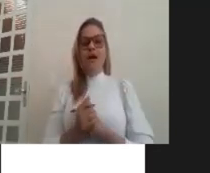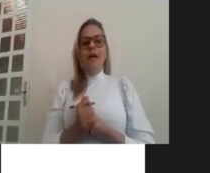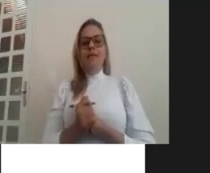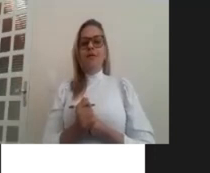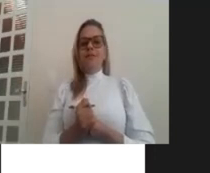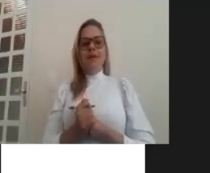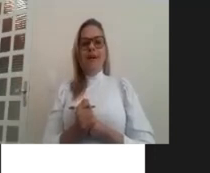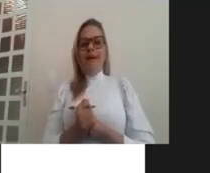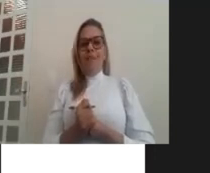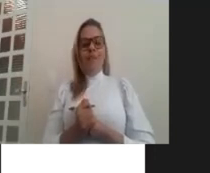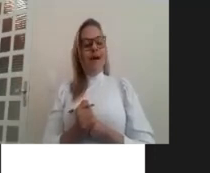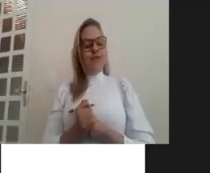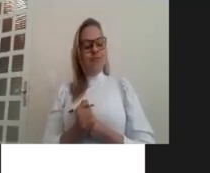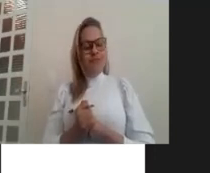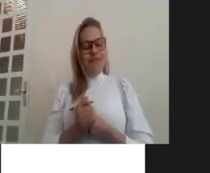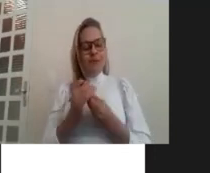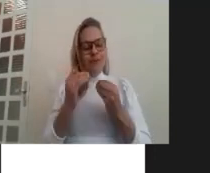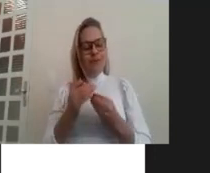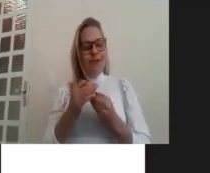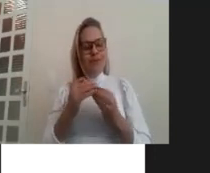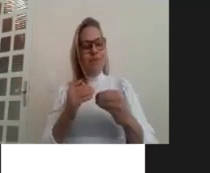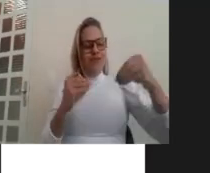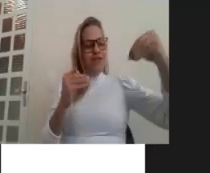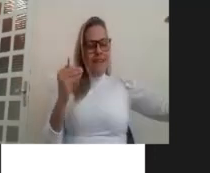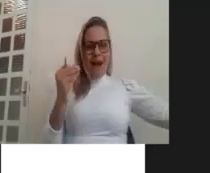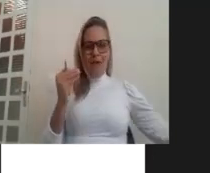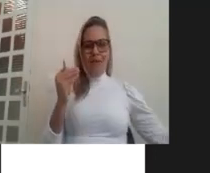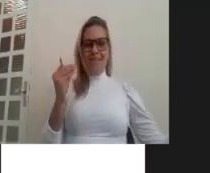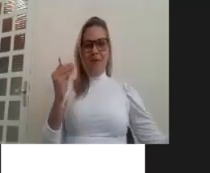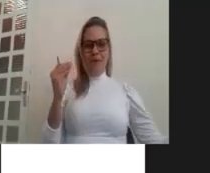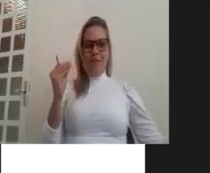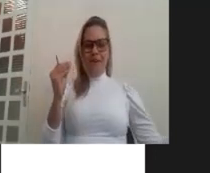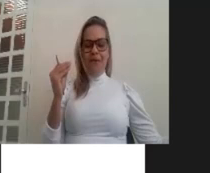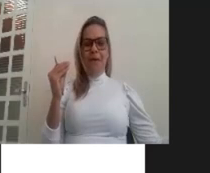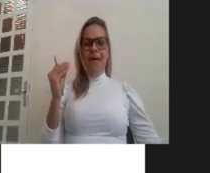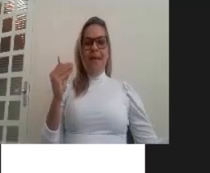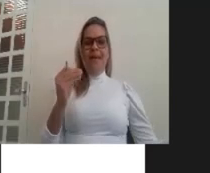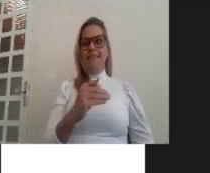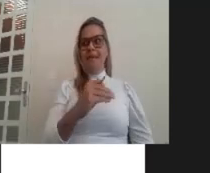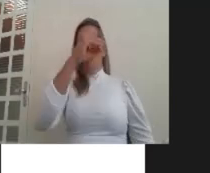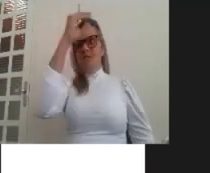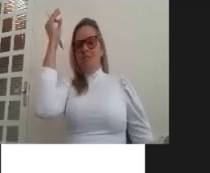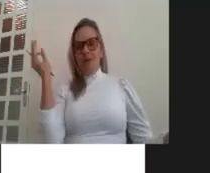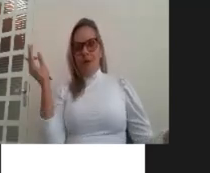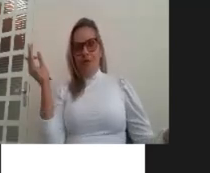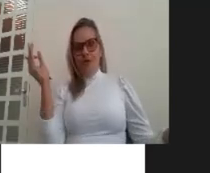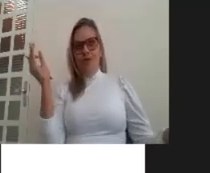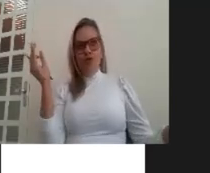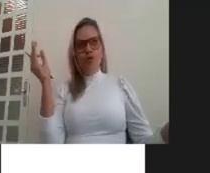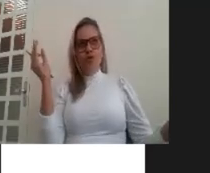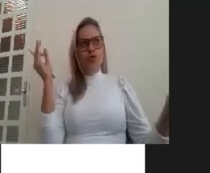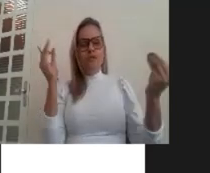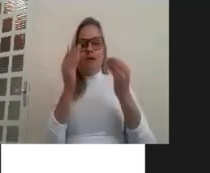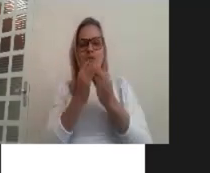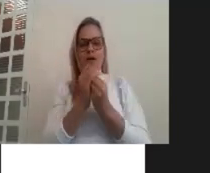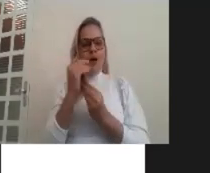ficha. Então, assim, mais uma vez, estou aqui para dar um testemunho de que aconteceu comigo, e assim, depois vi o vídeo